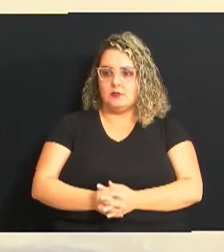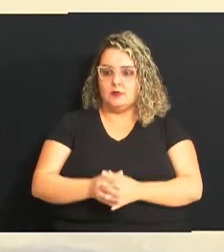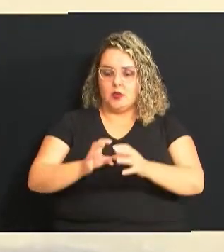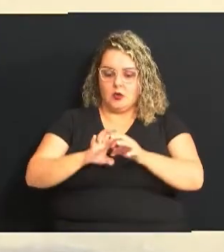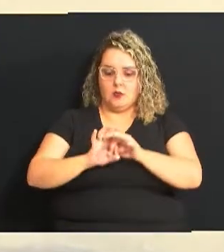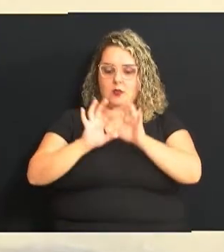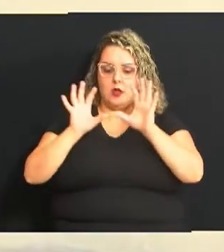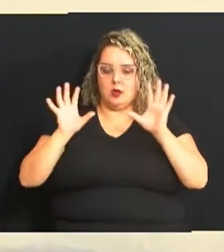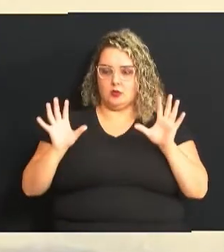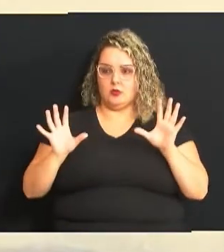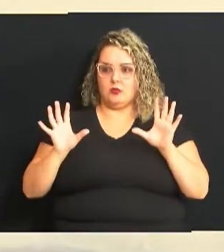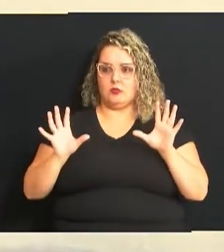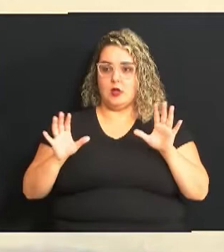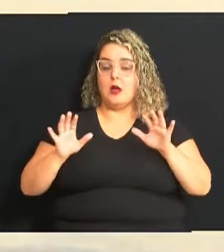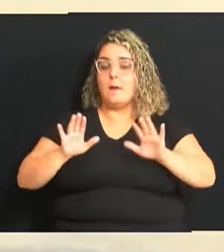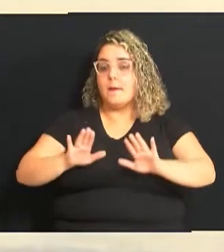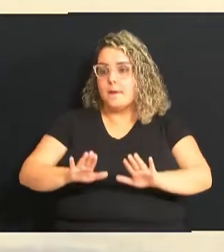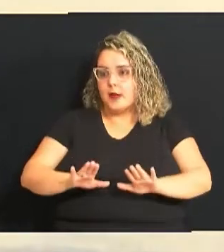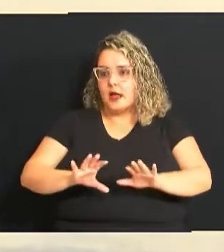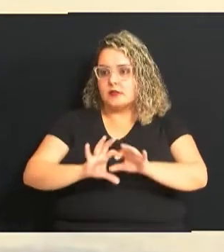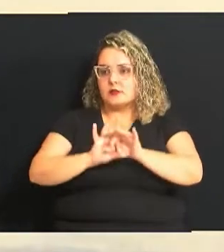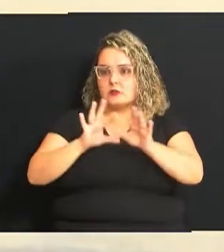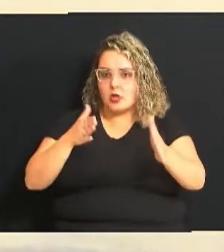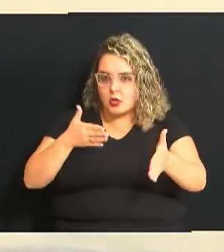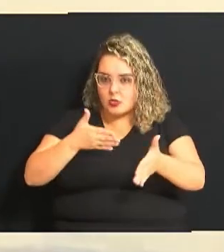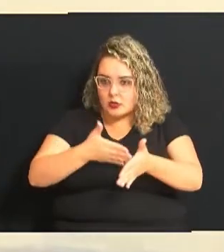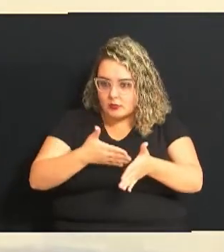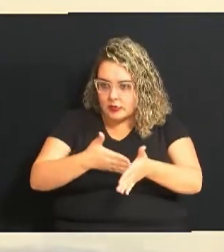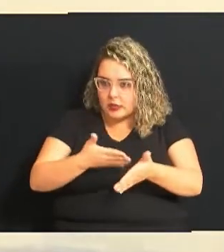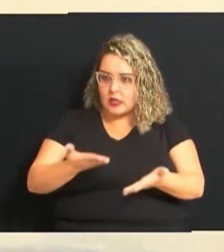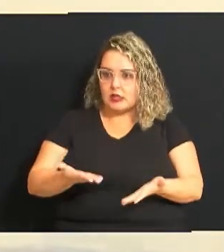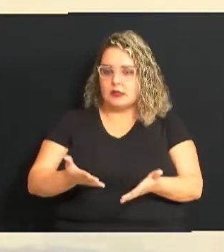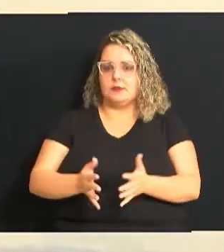autonomia, mas uma autonomia limitada.